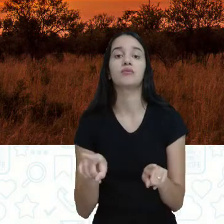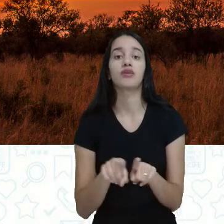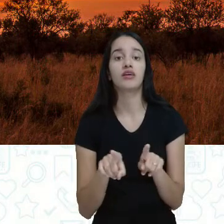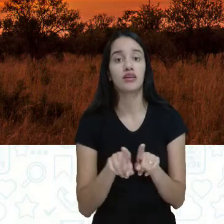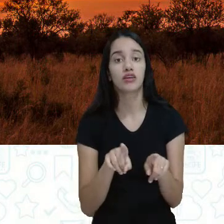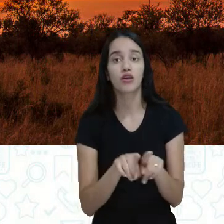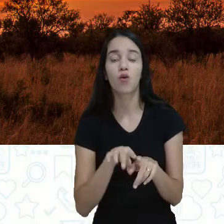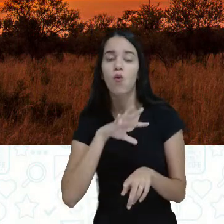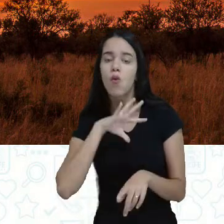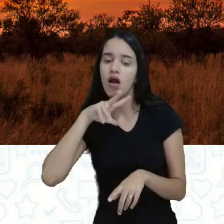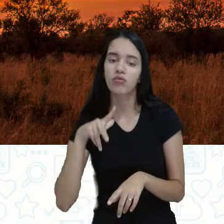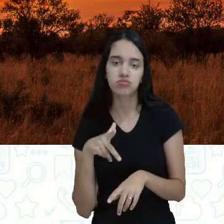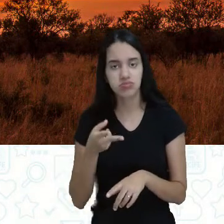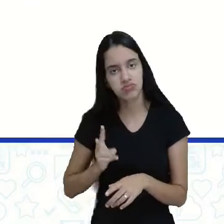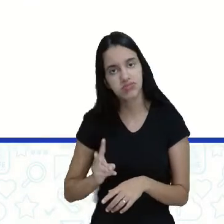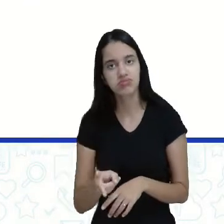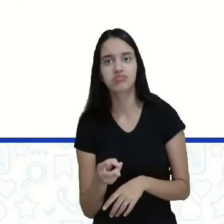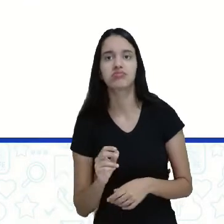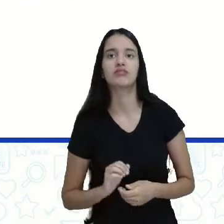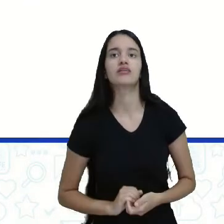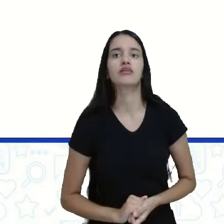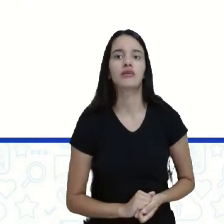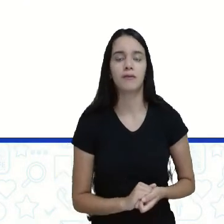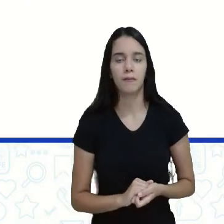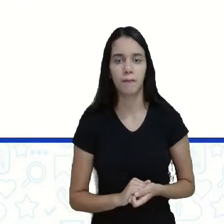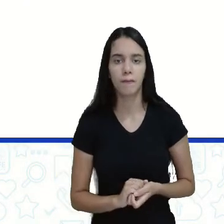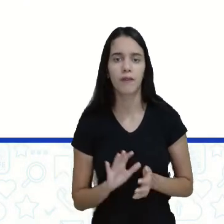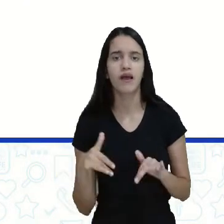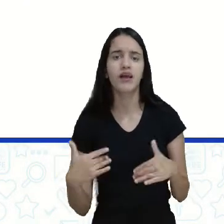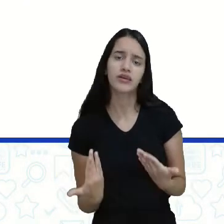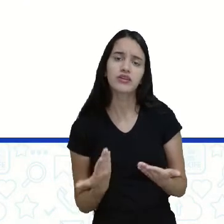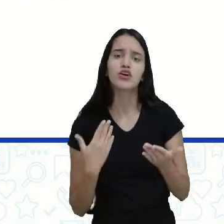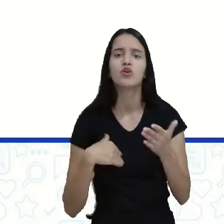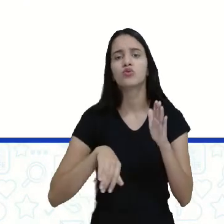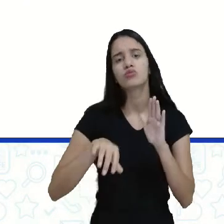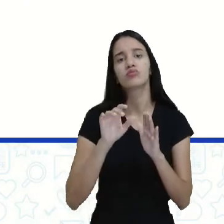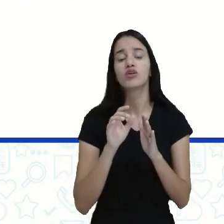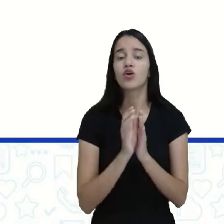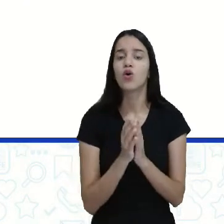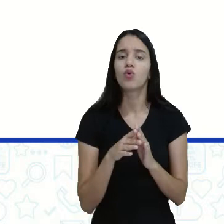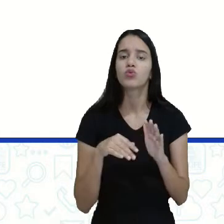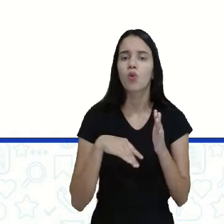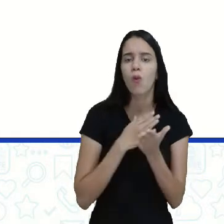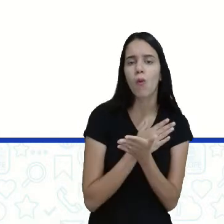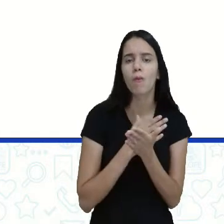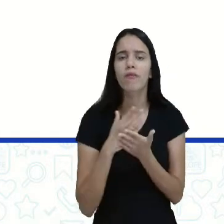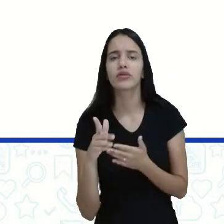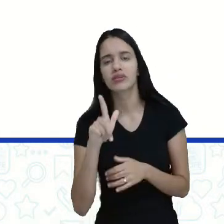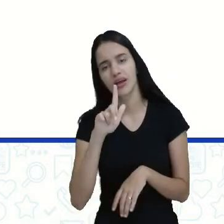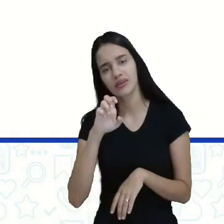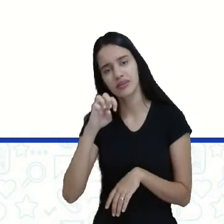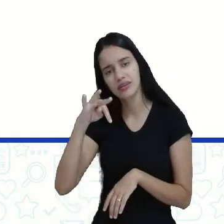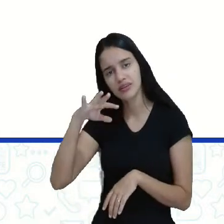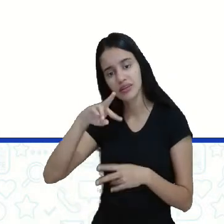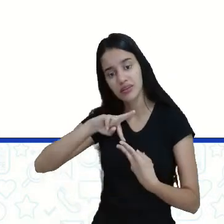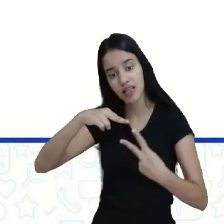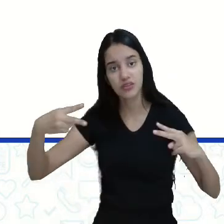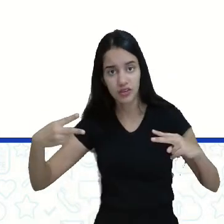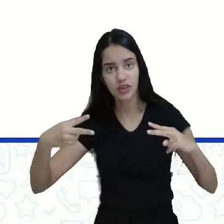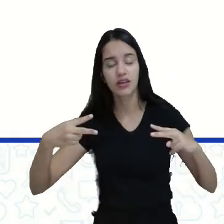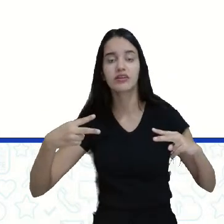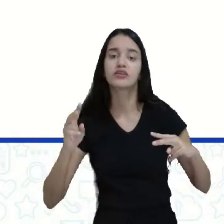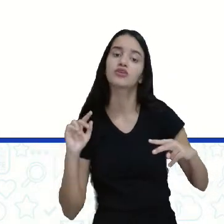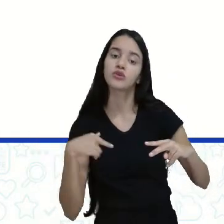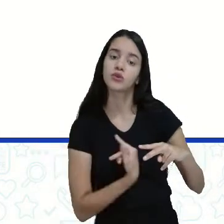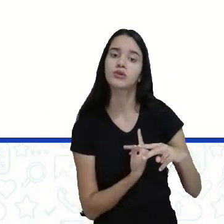pode perpetuar no tempo, não é isso? Então, no início da genética, pronto, chegamos aí, né?